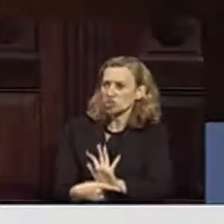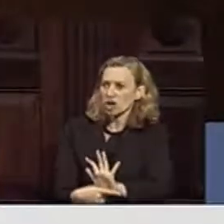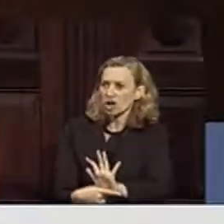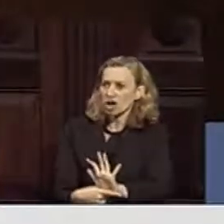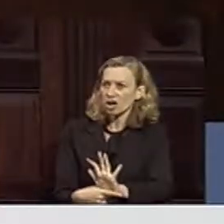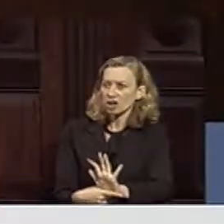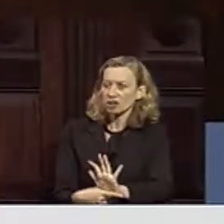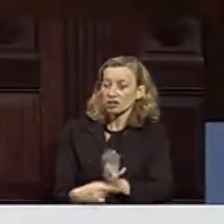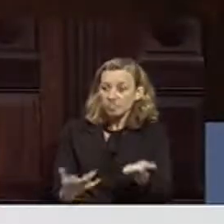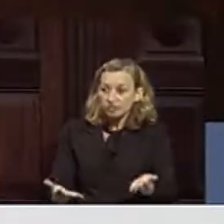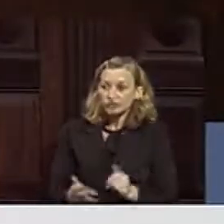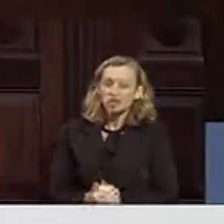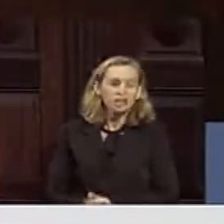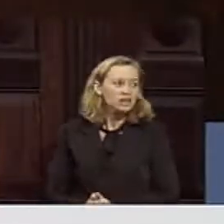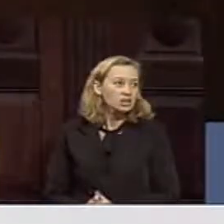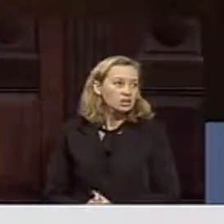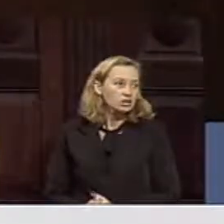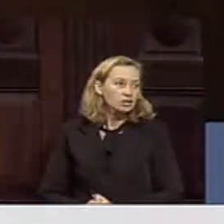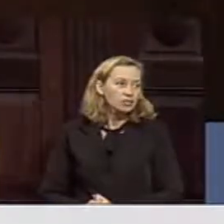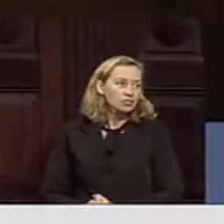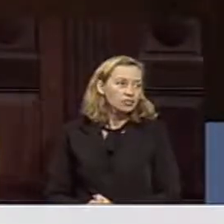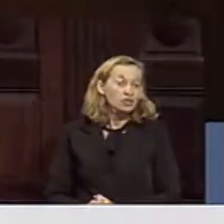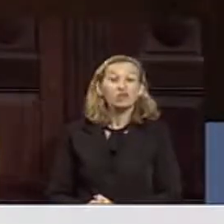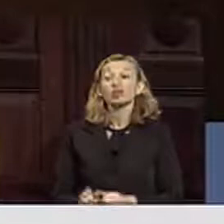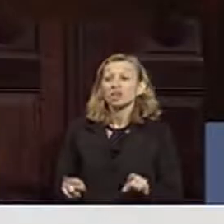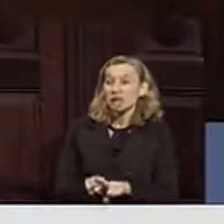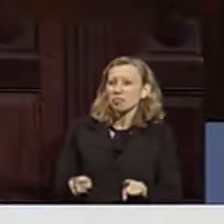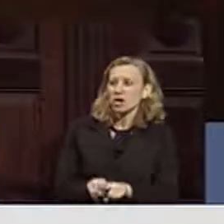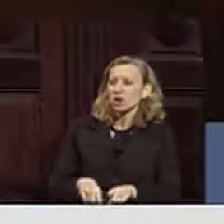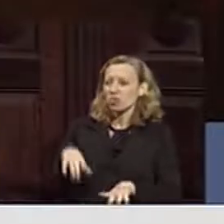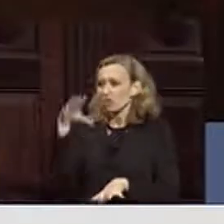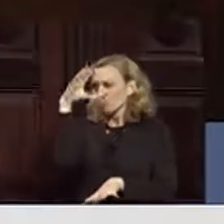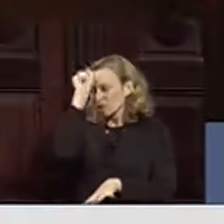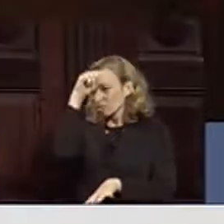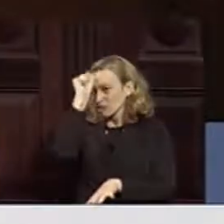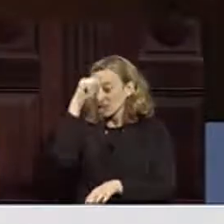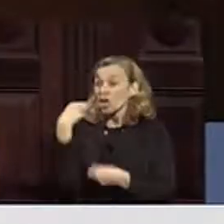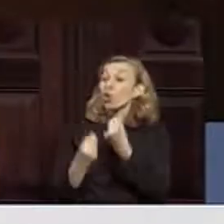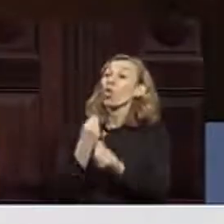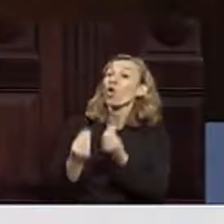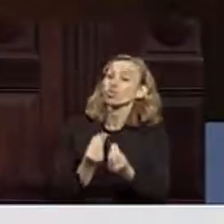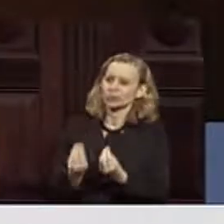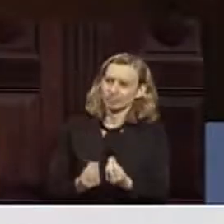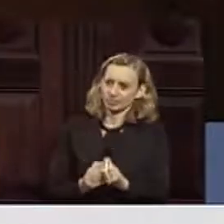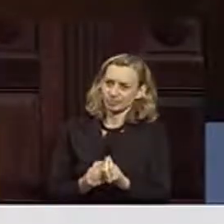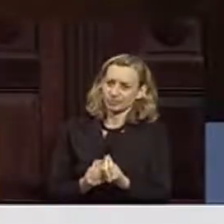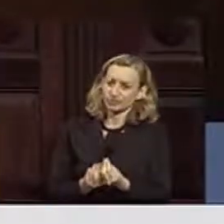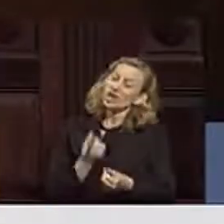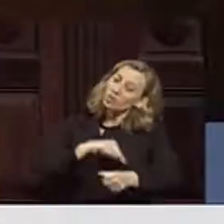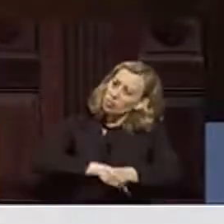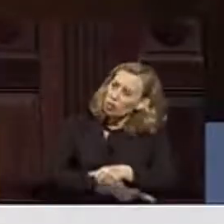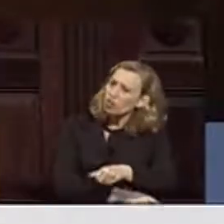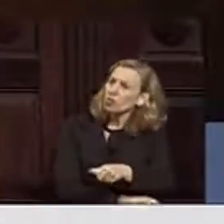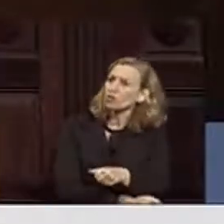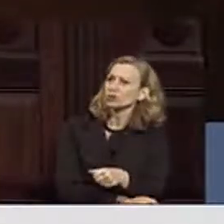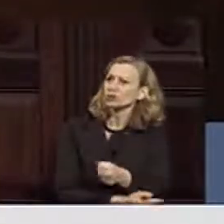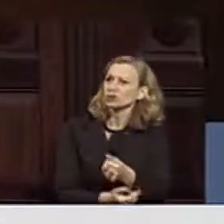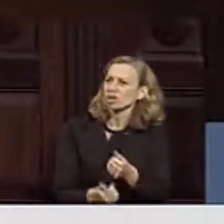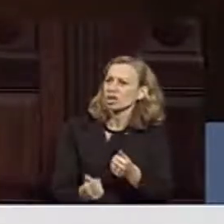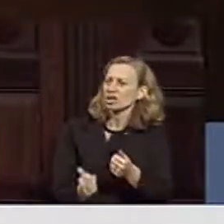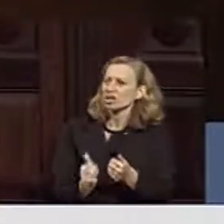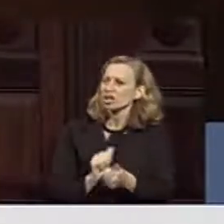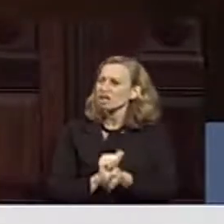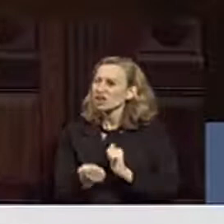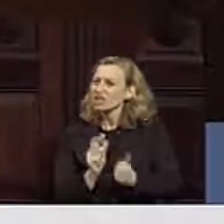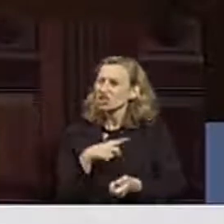segregadas das demais crianças. É absolutamente inaceitável. E aprofunda a avaliação que a